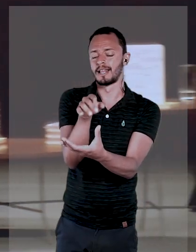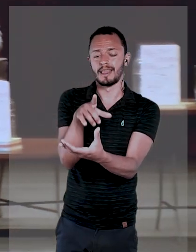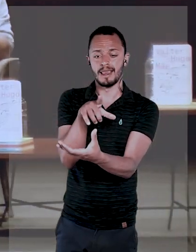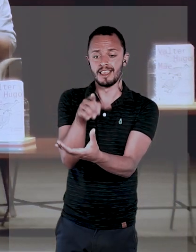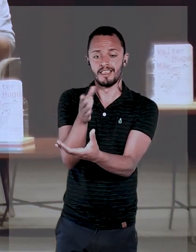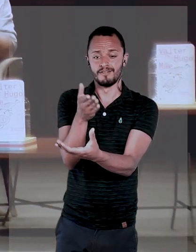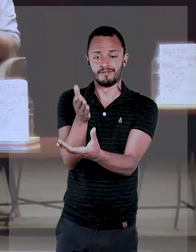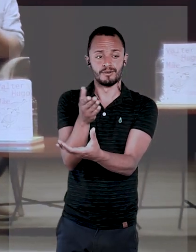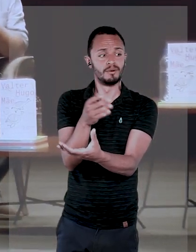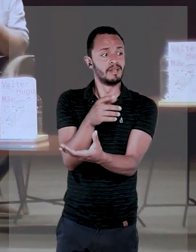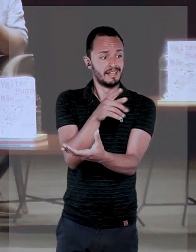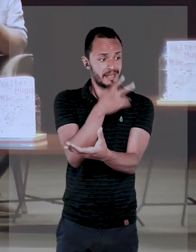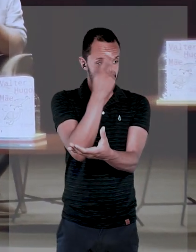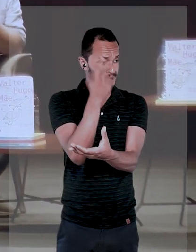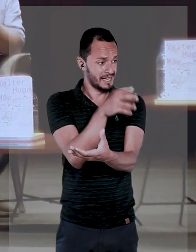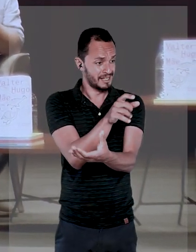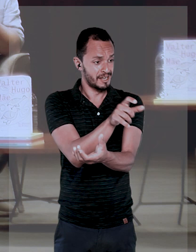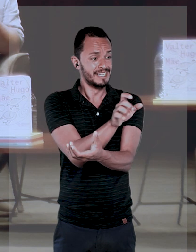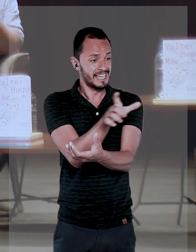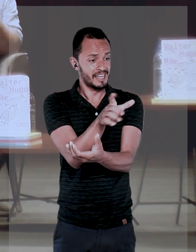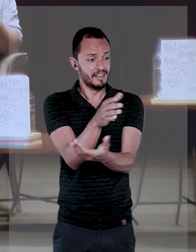ela?